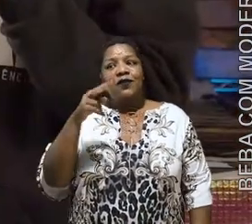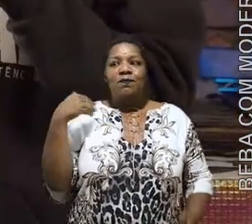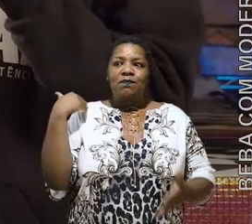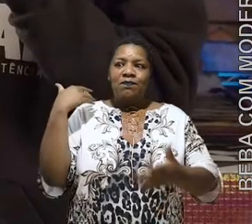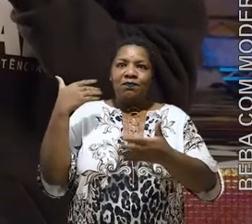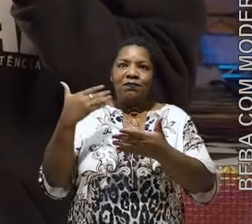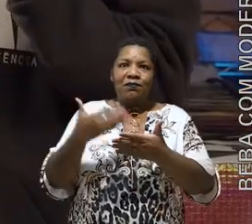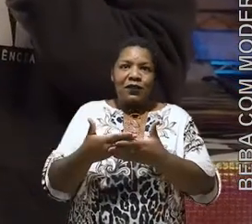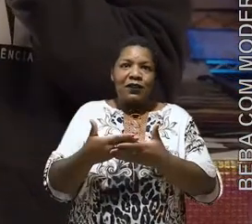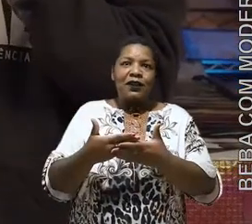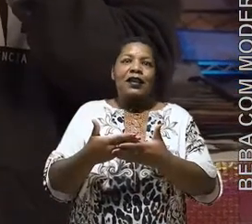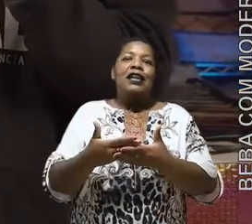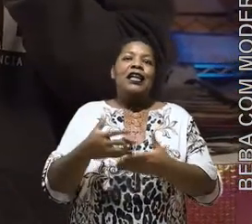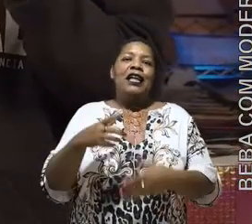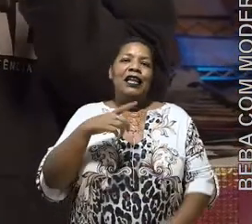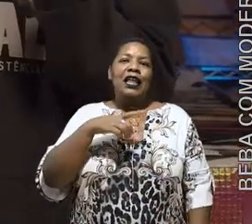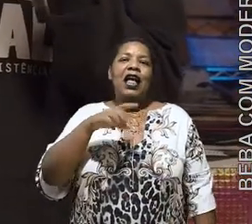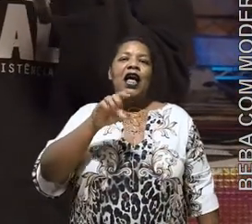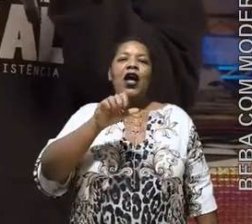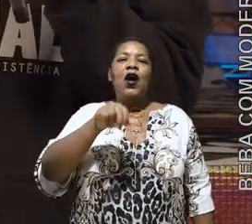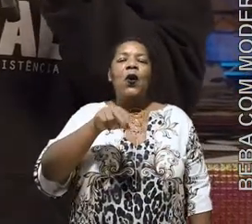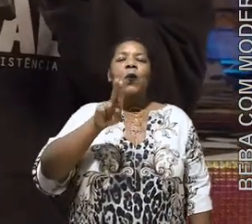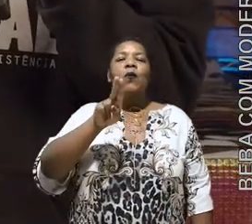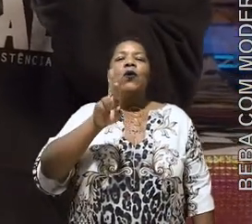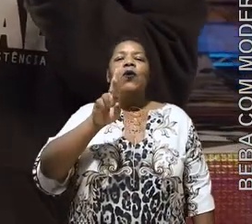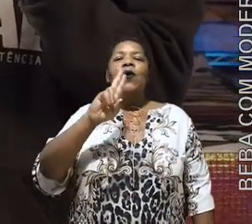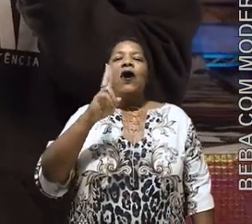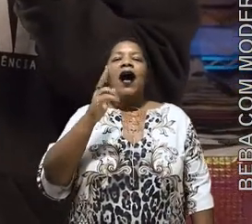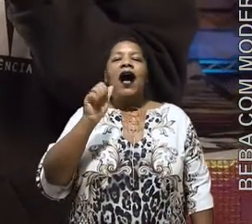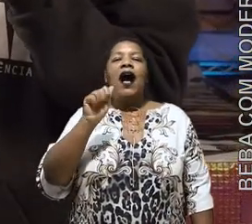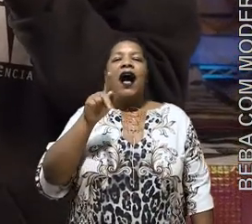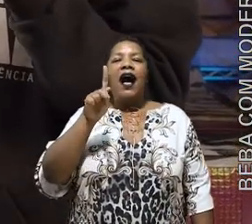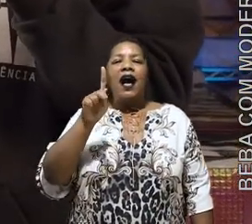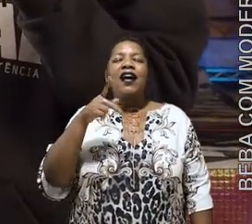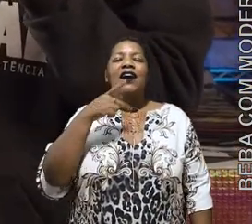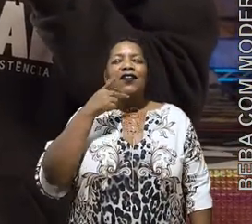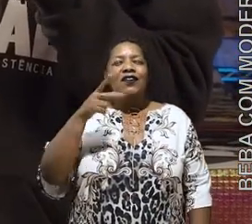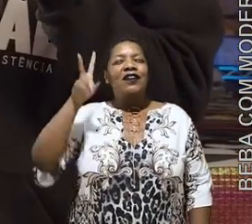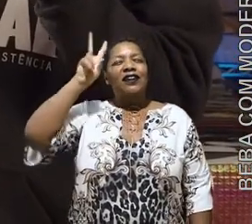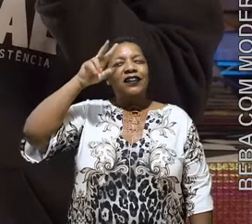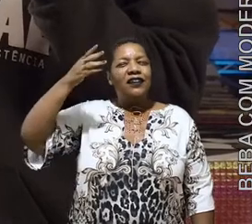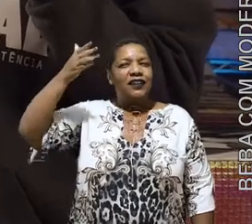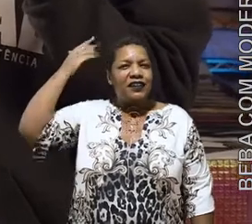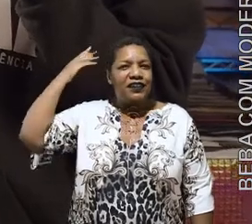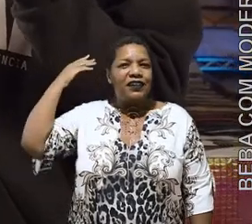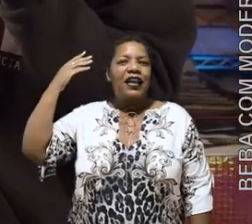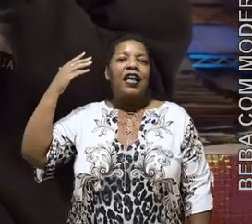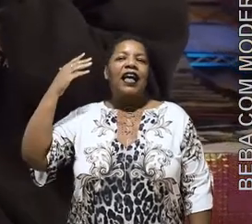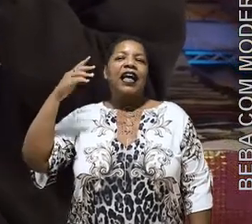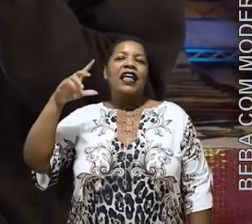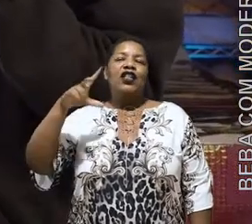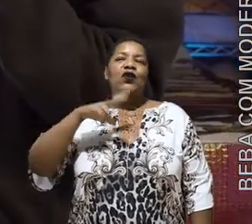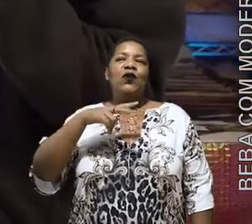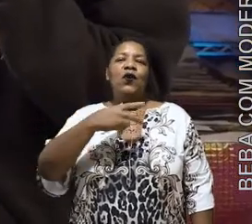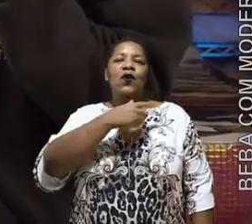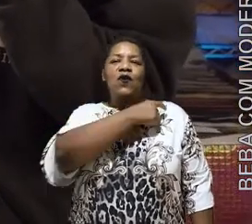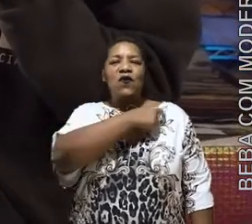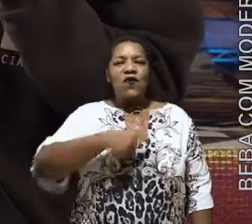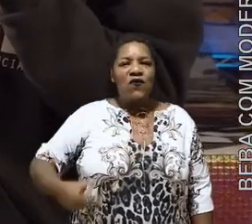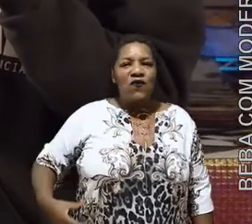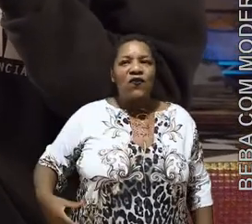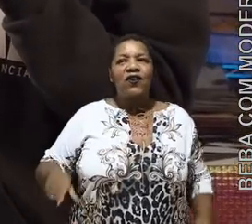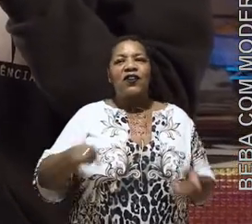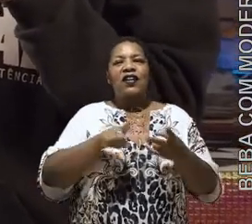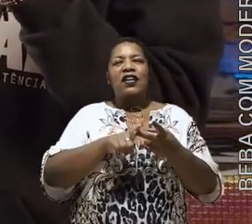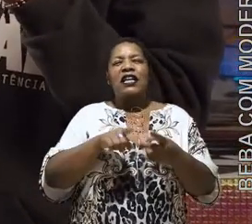tempo desde 12 anos outro completar 56 anos então vocês veem aí é um hi-tech que até a música uma música